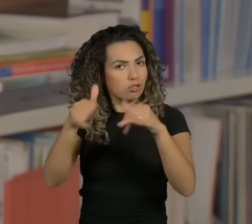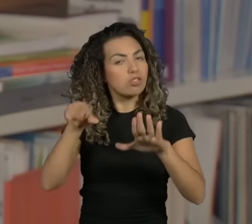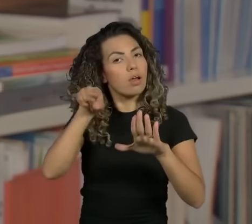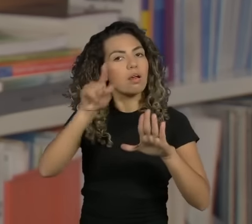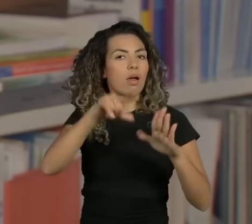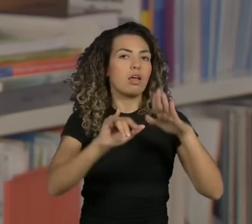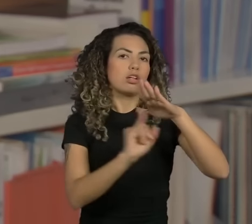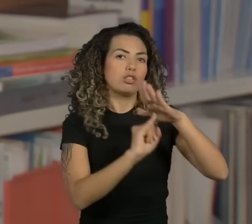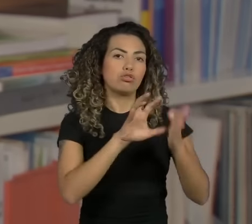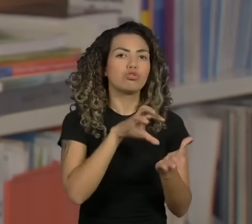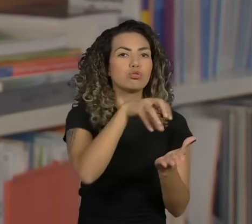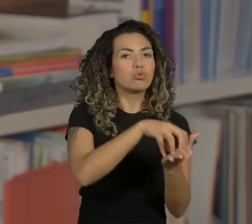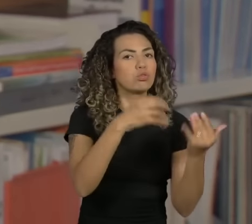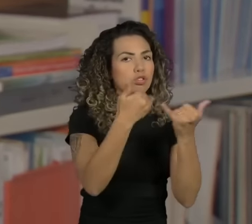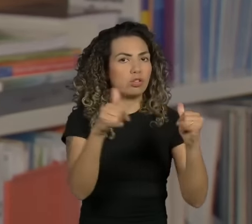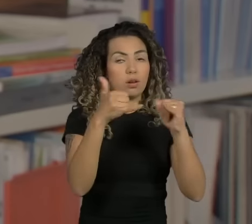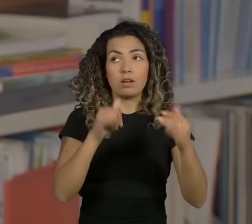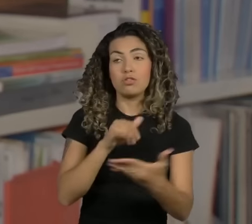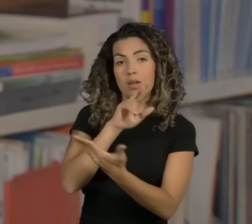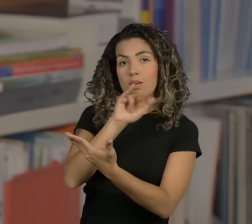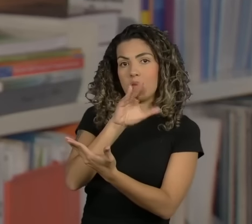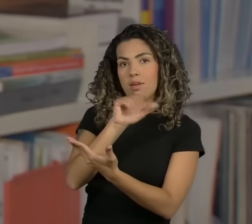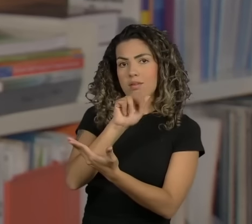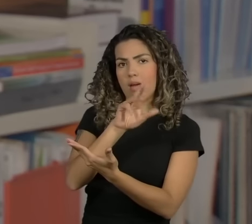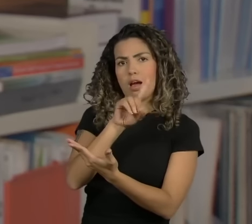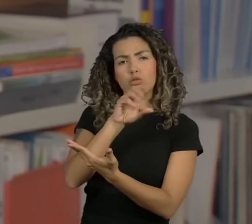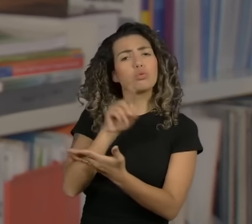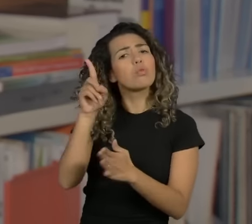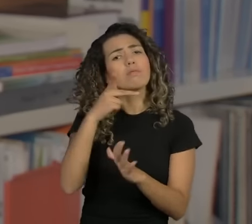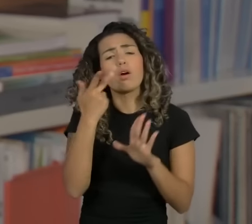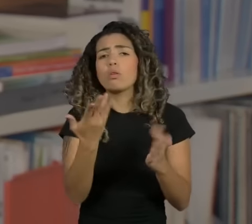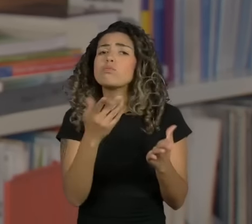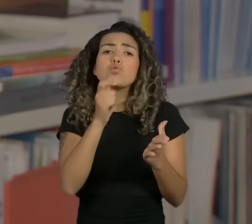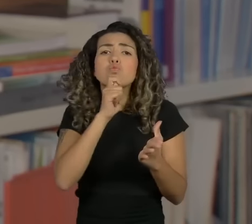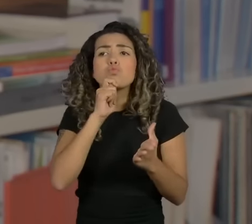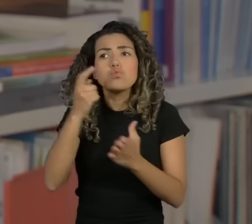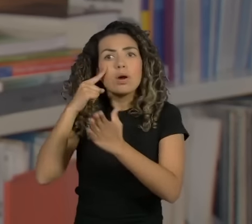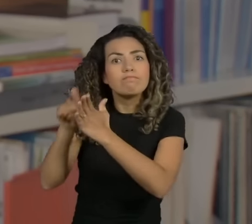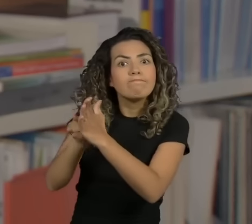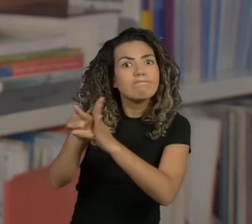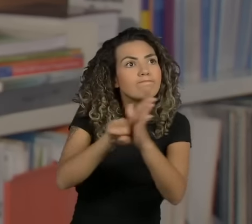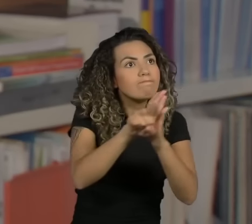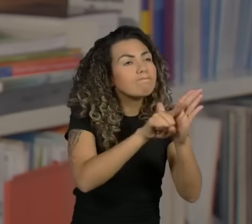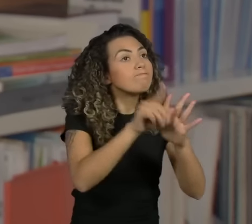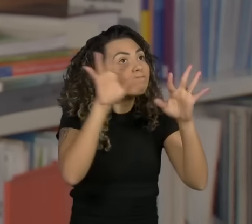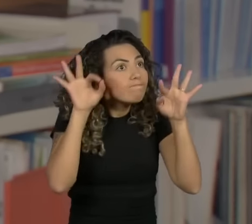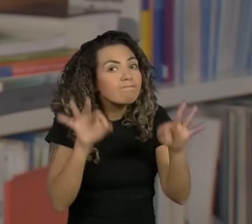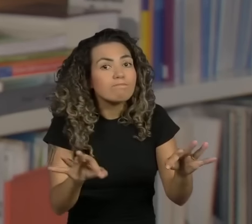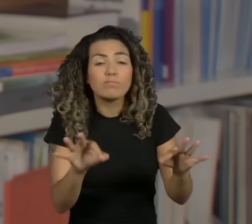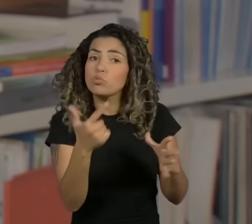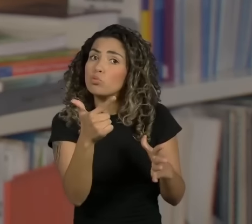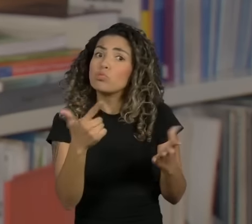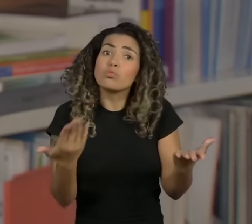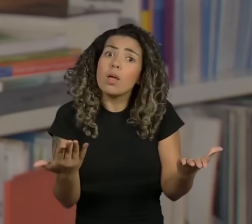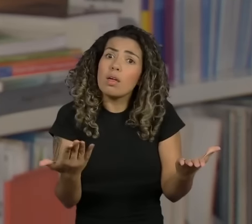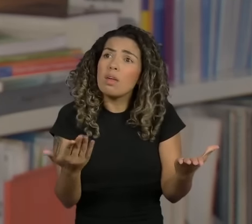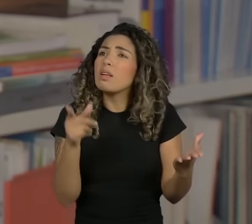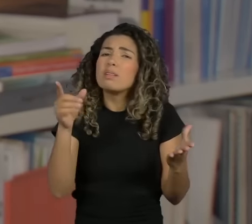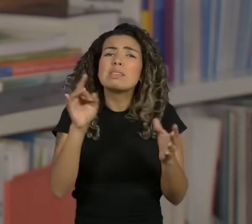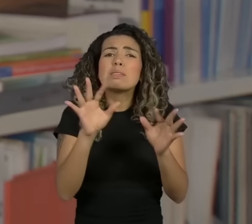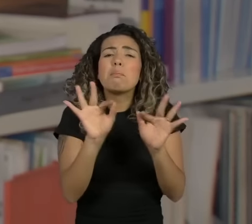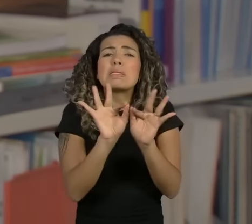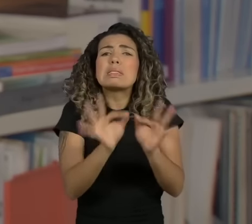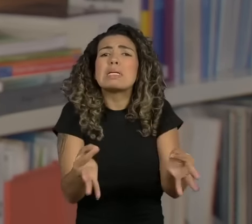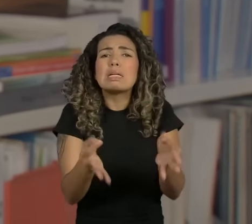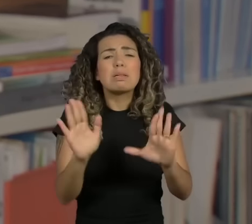Meio Ambiente, Ricardo Baitello, afirma que não há estudos suficientes e reforça os riscos da exploração de petróleo